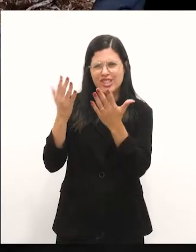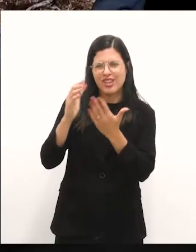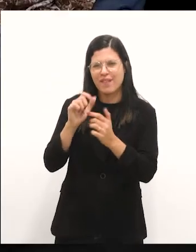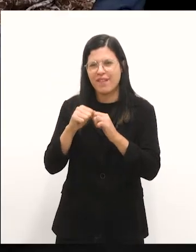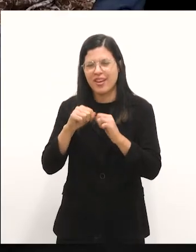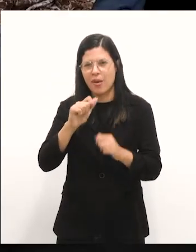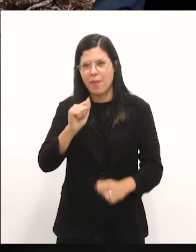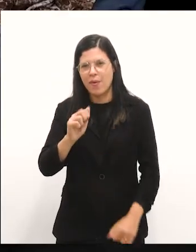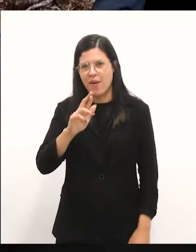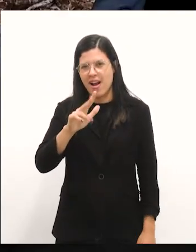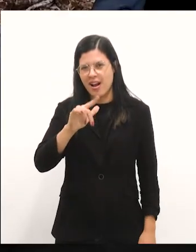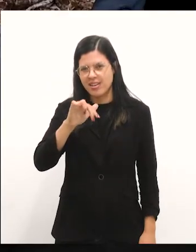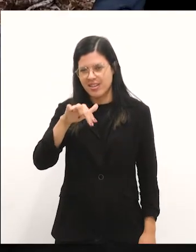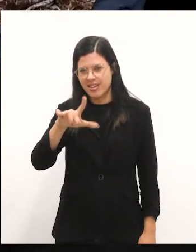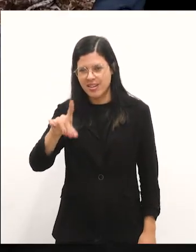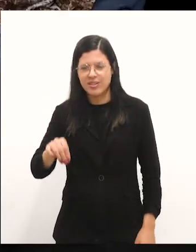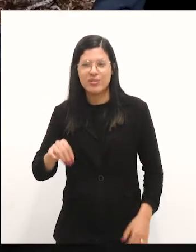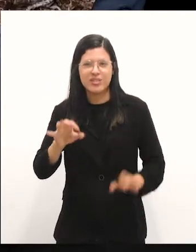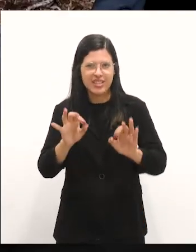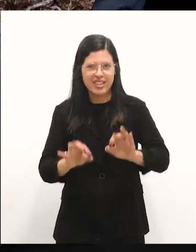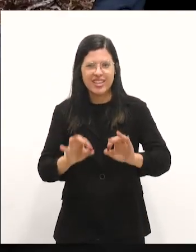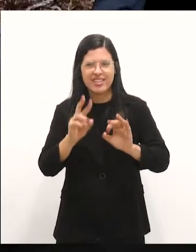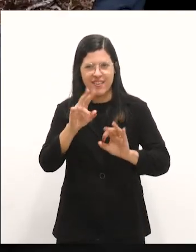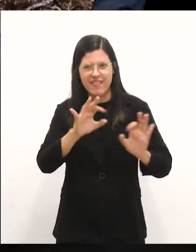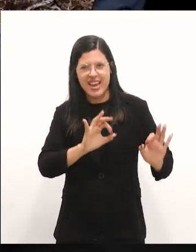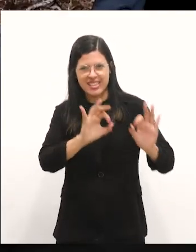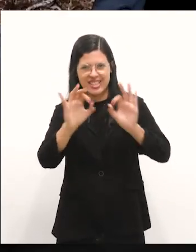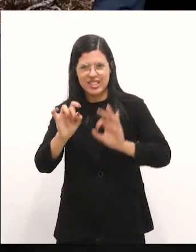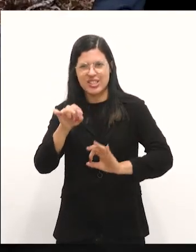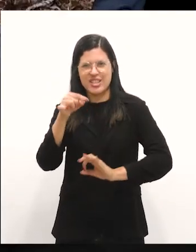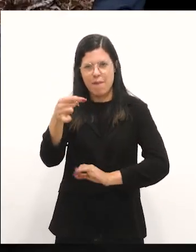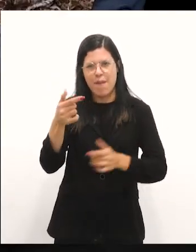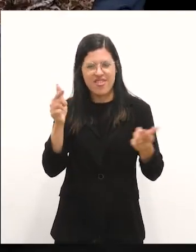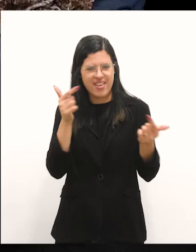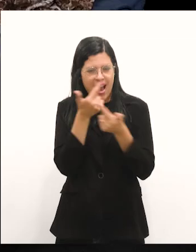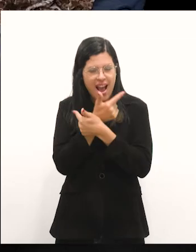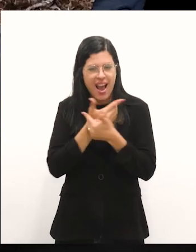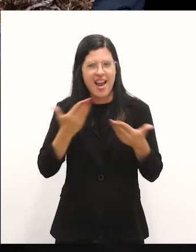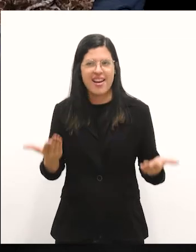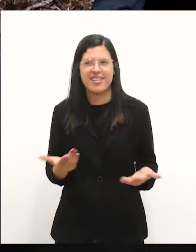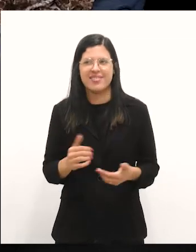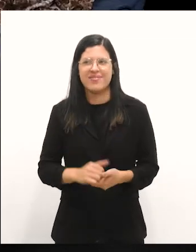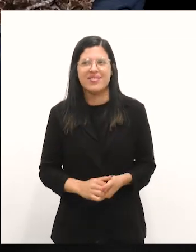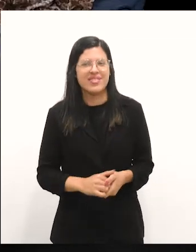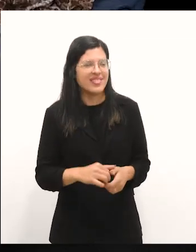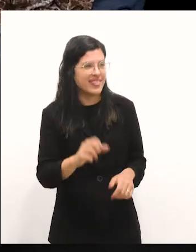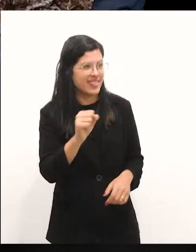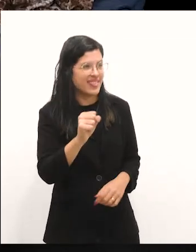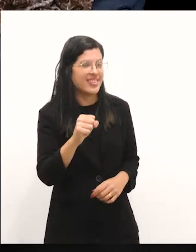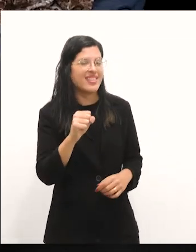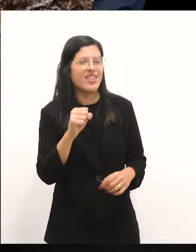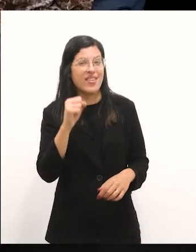com certeza ele vai assistir depois e dar muitas gargalhadas. Também acho. E eu imagino até do